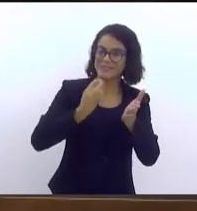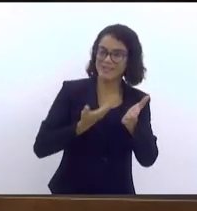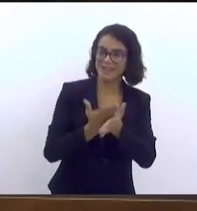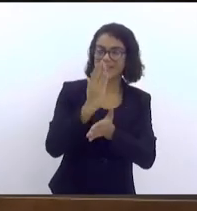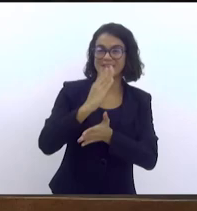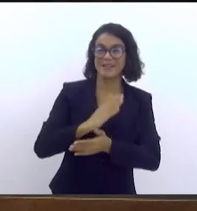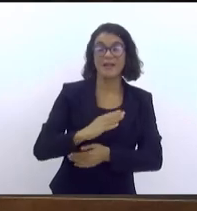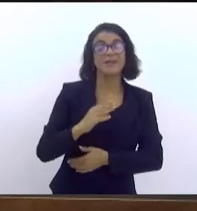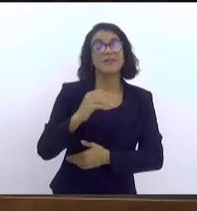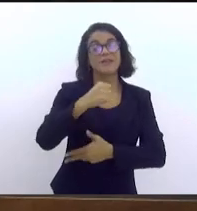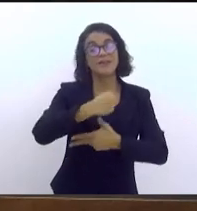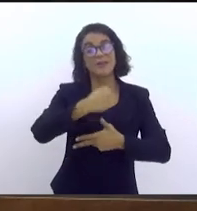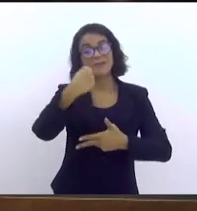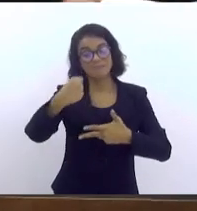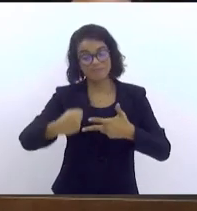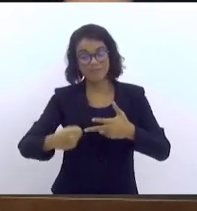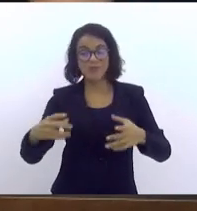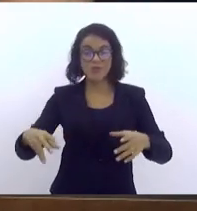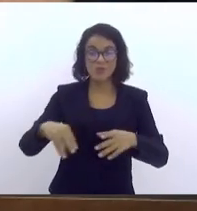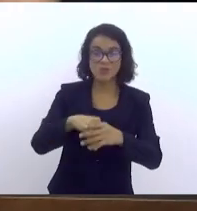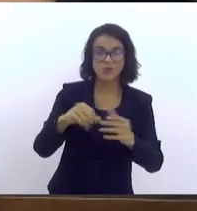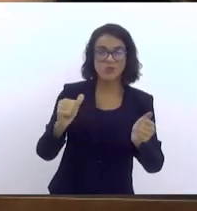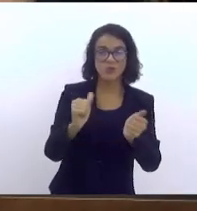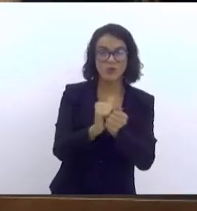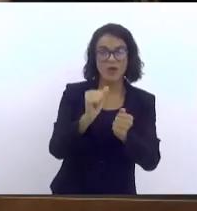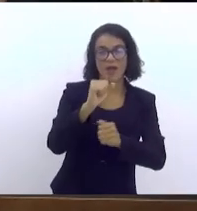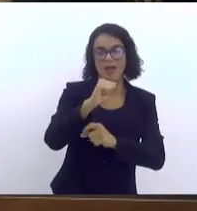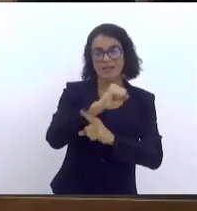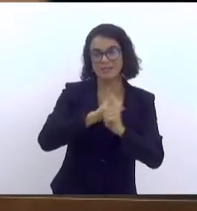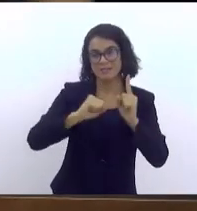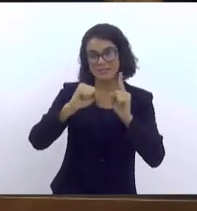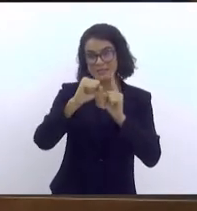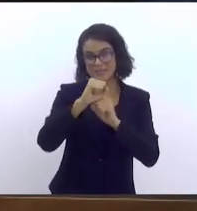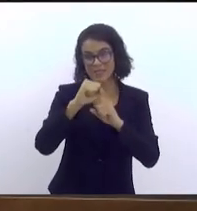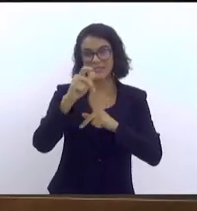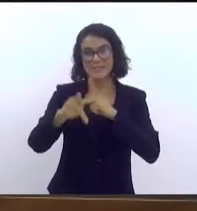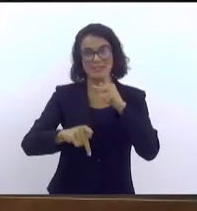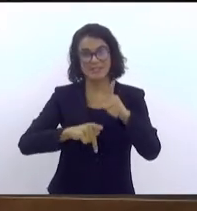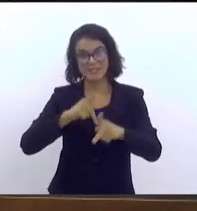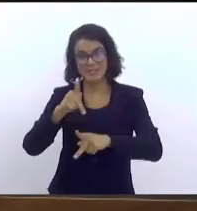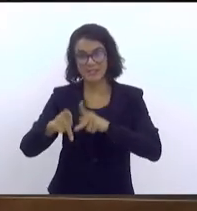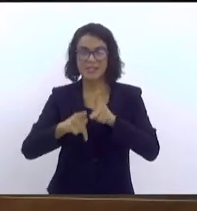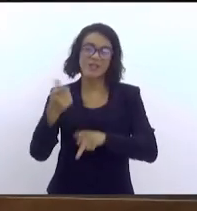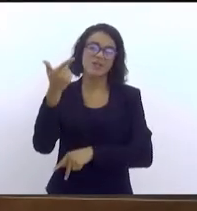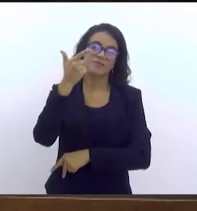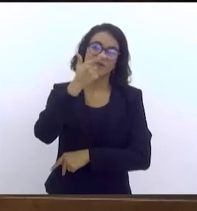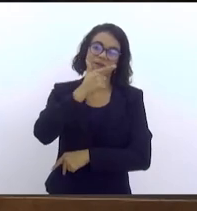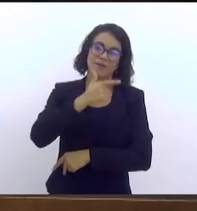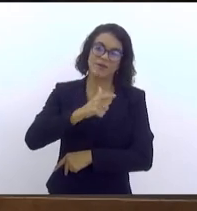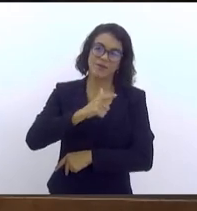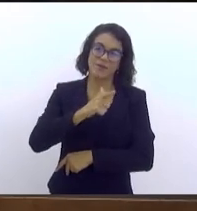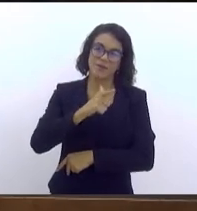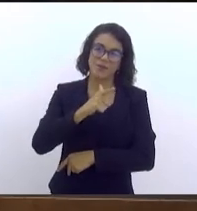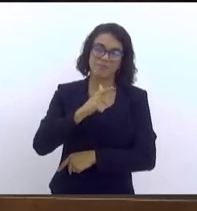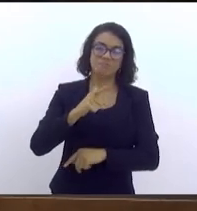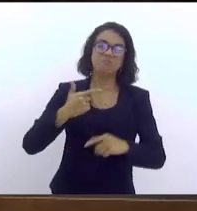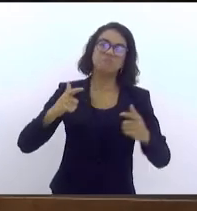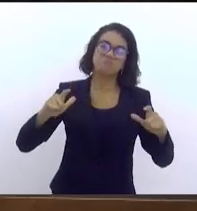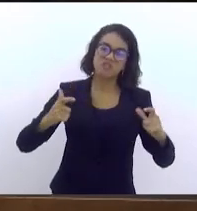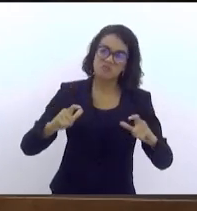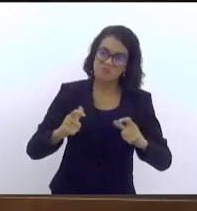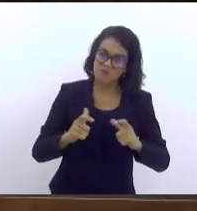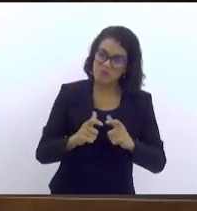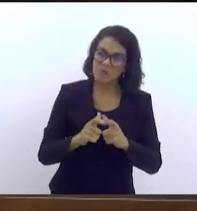poder público com a sociedade civil vamos conseguir diminuir